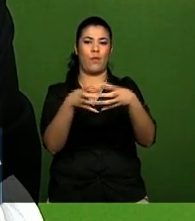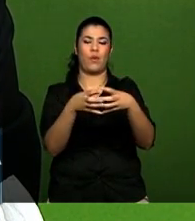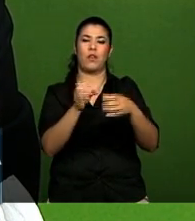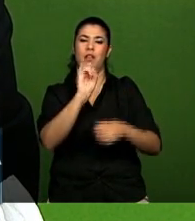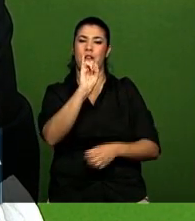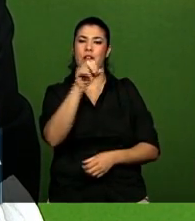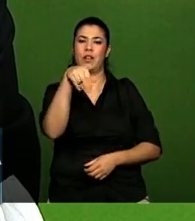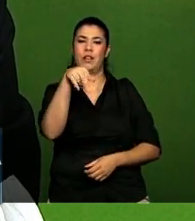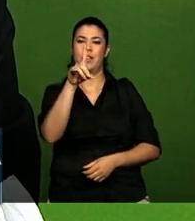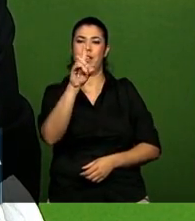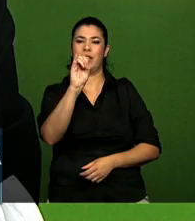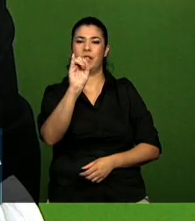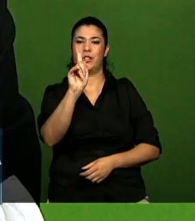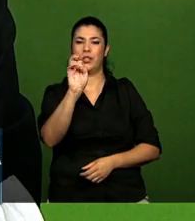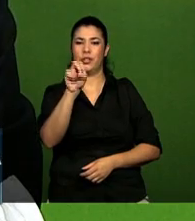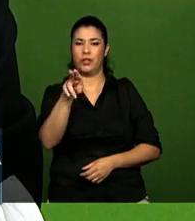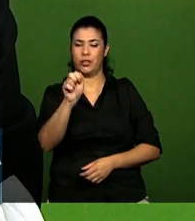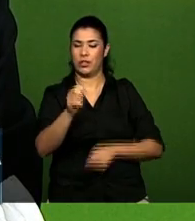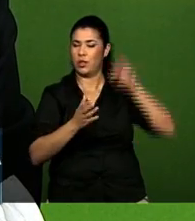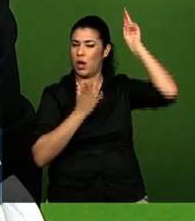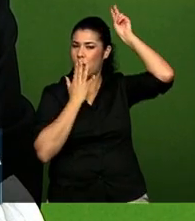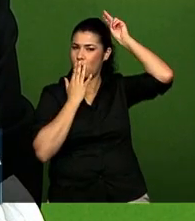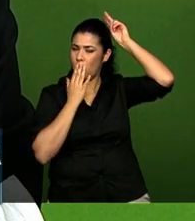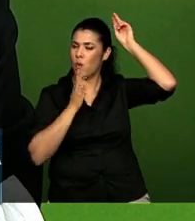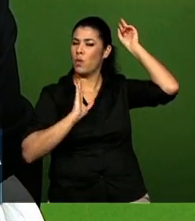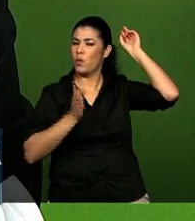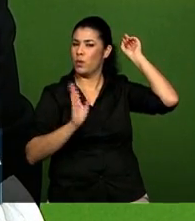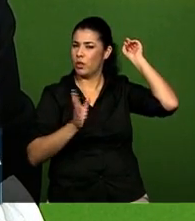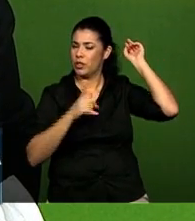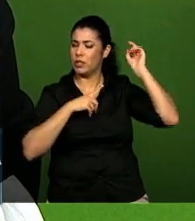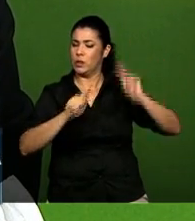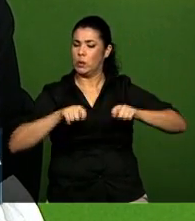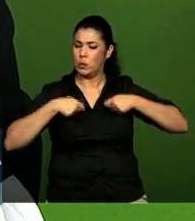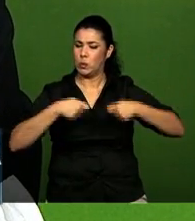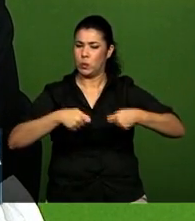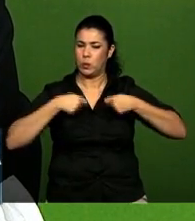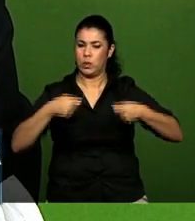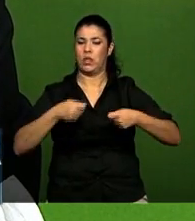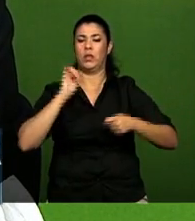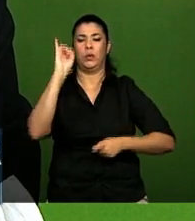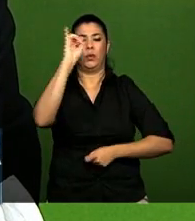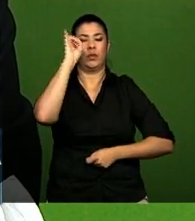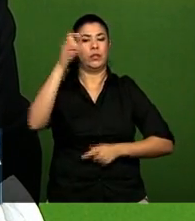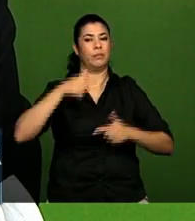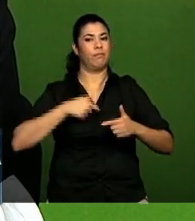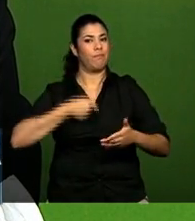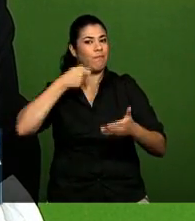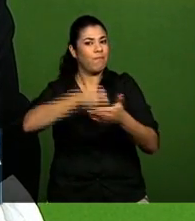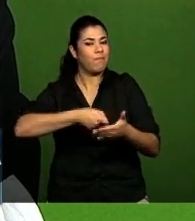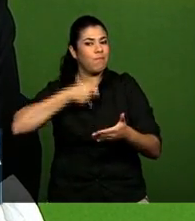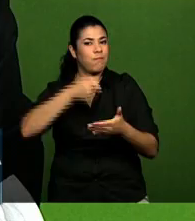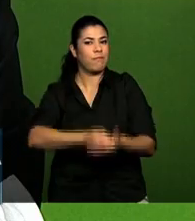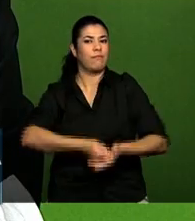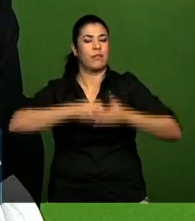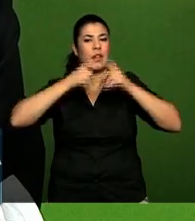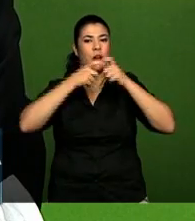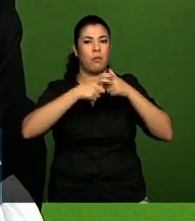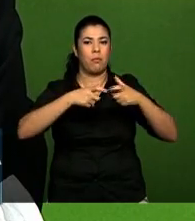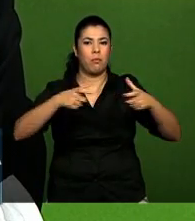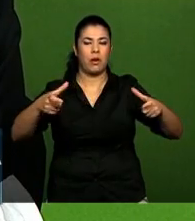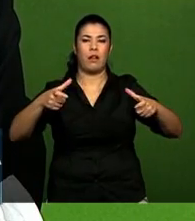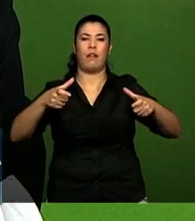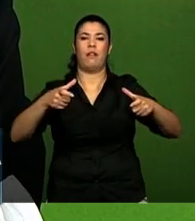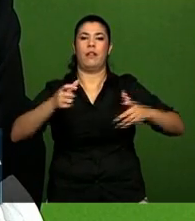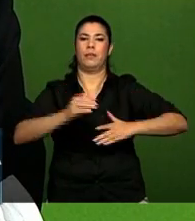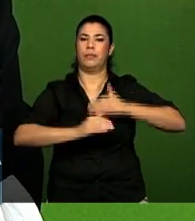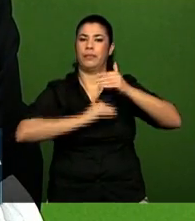importante do nosso programa nós fizemos esforços importantes no sentido de avançarmos em toda uma agenda de